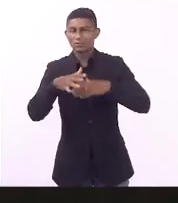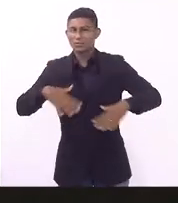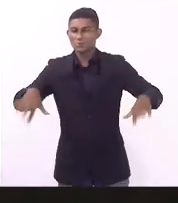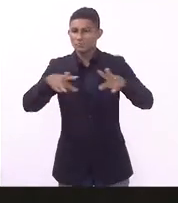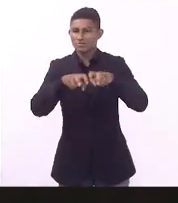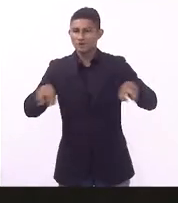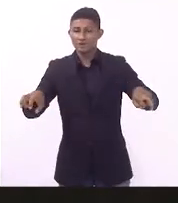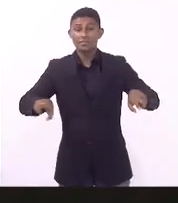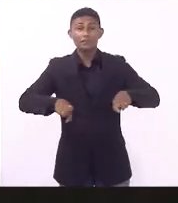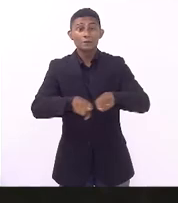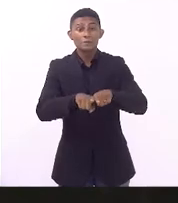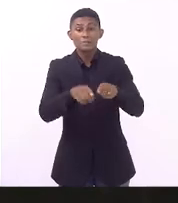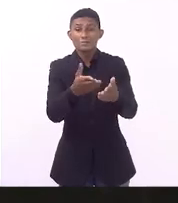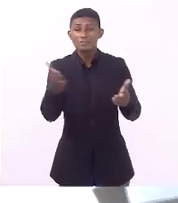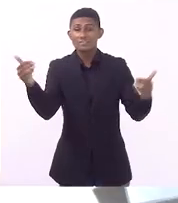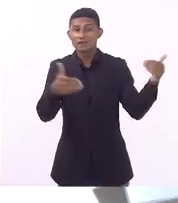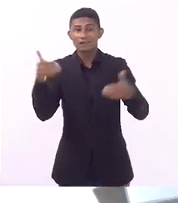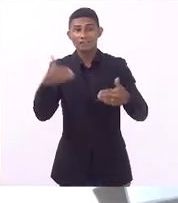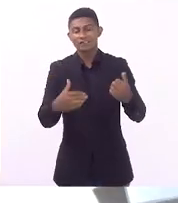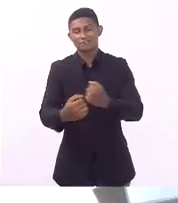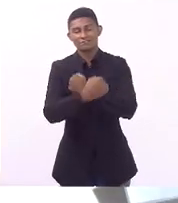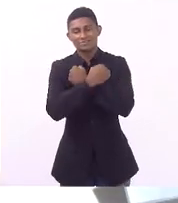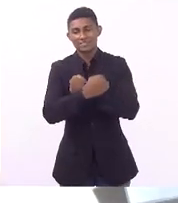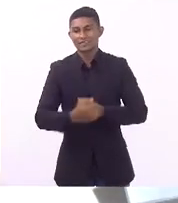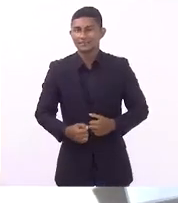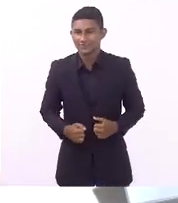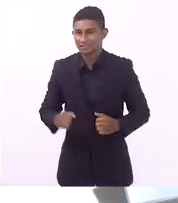e a todos os presentes.